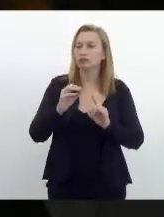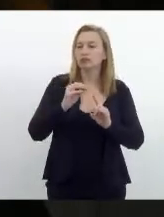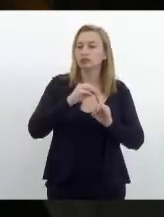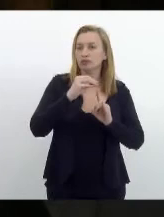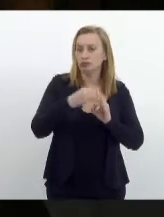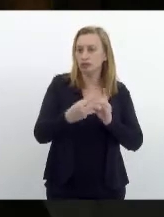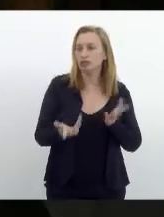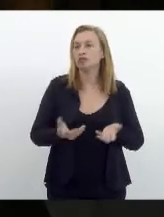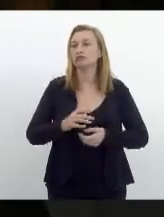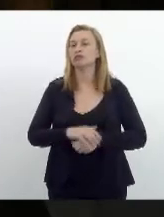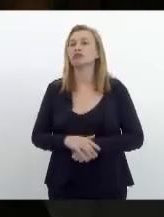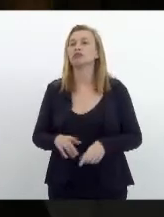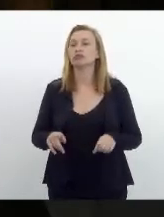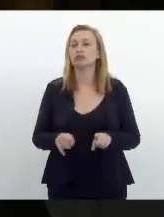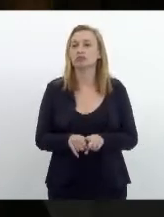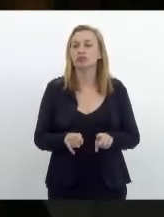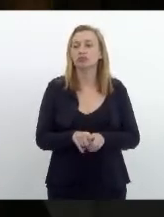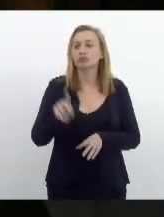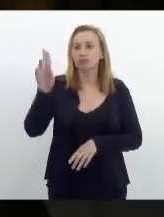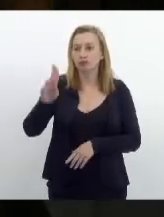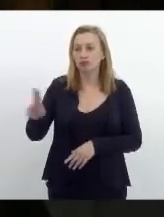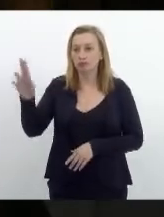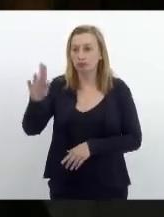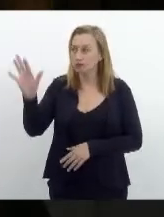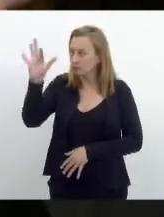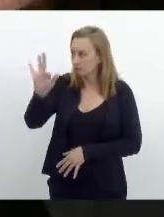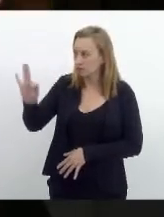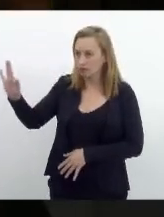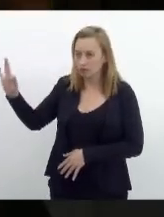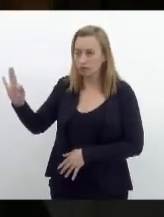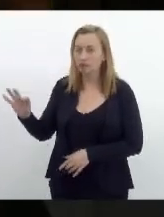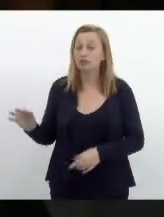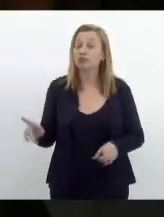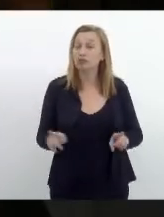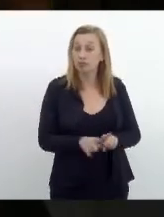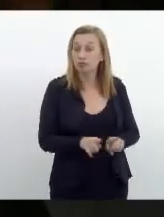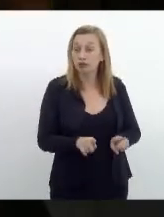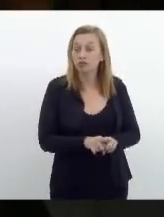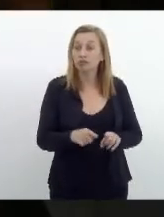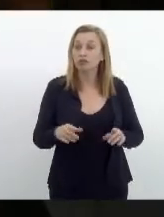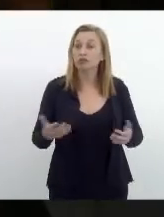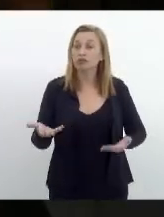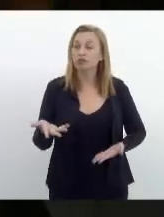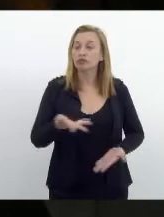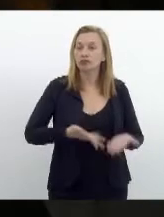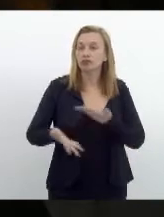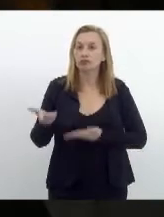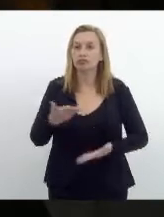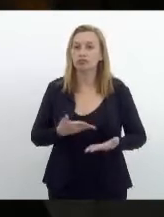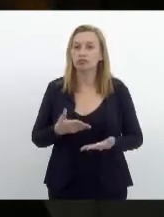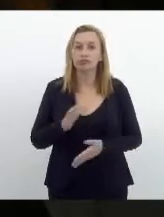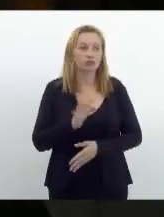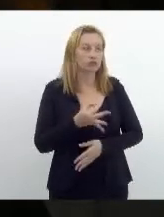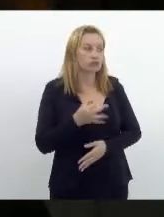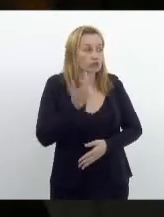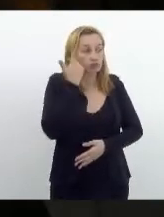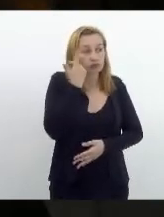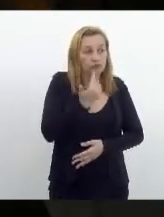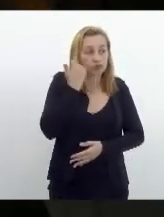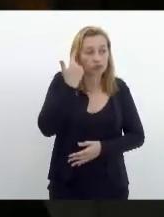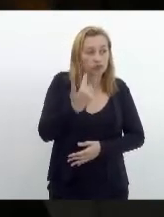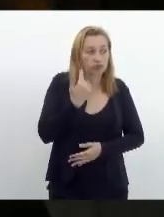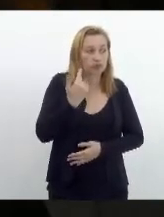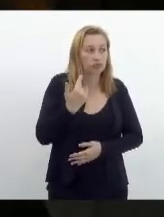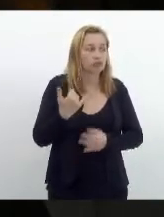Renata, parcerias agora com a Universidade Federal Fluminense, sem falar, naturalmente, das parcerias, eu diria, praticamente naturais com